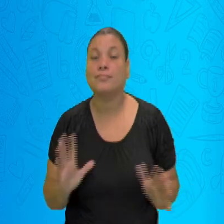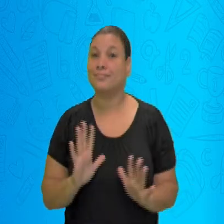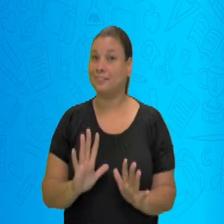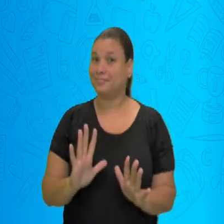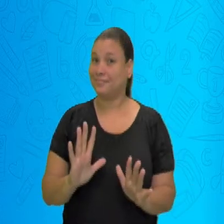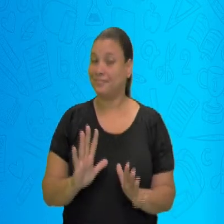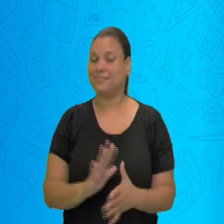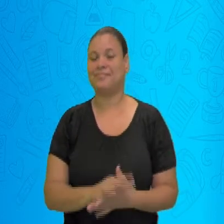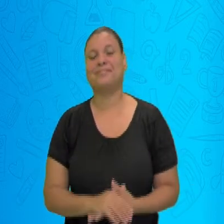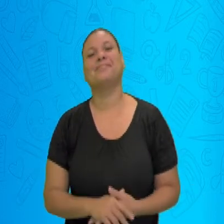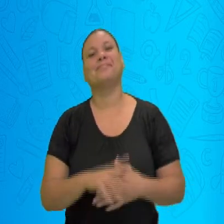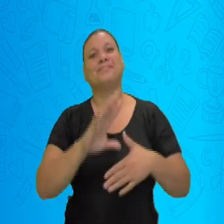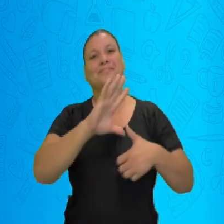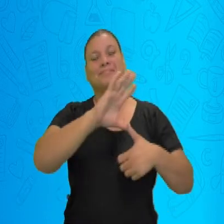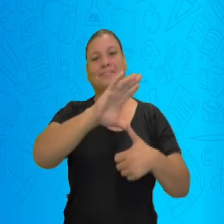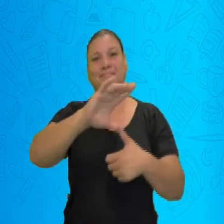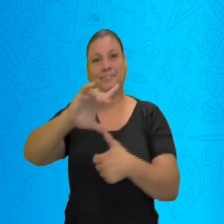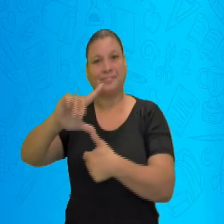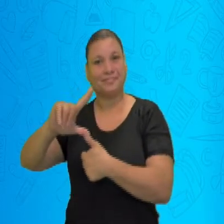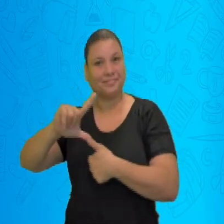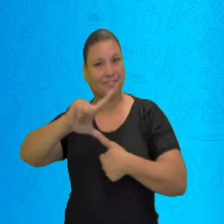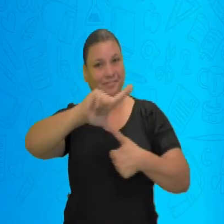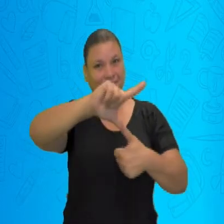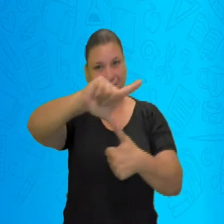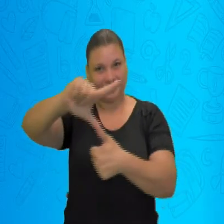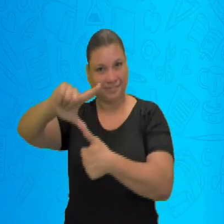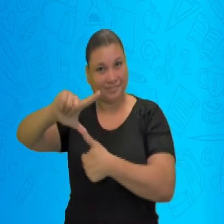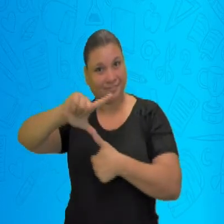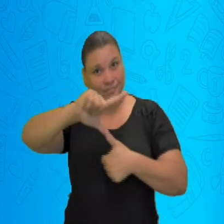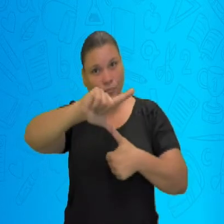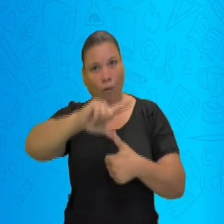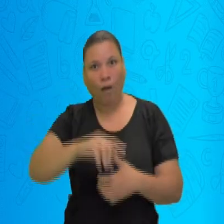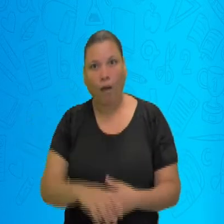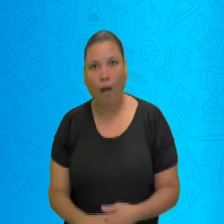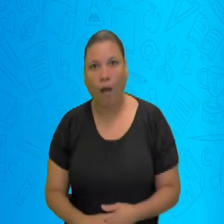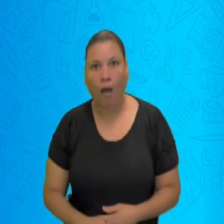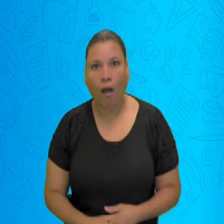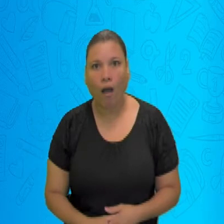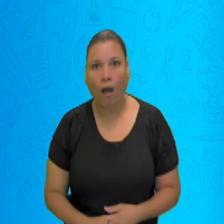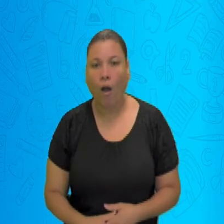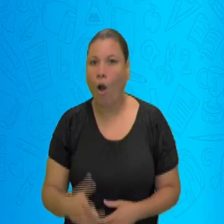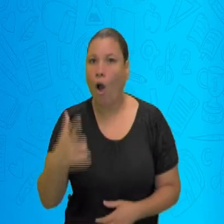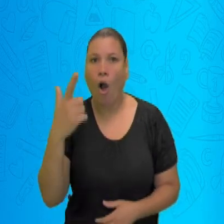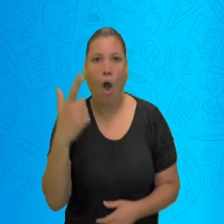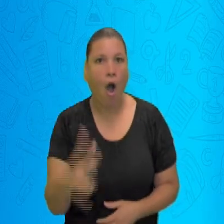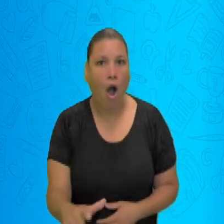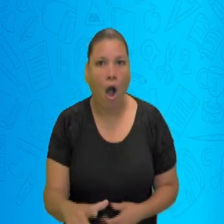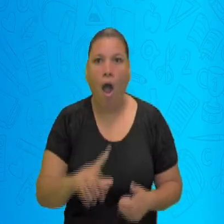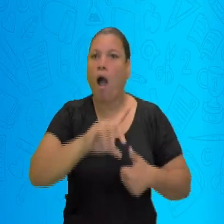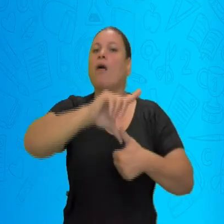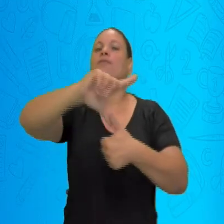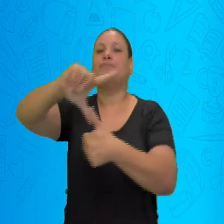Países que falam a língua derivada do latim.